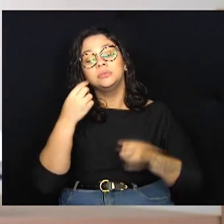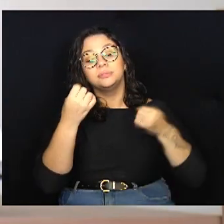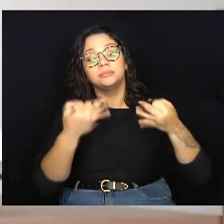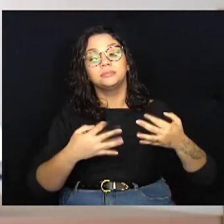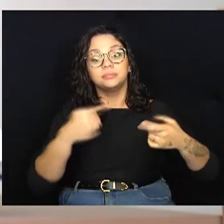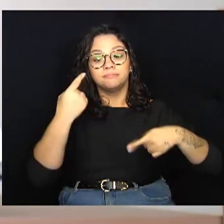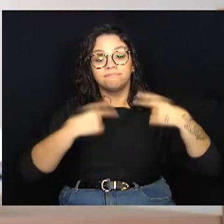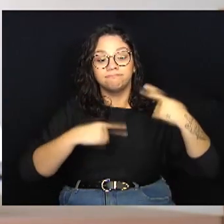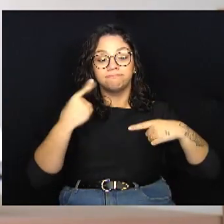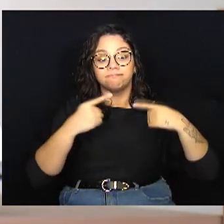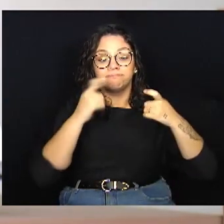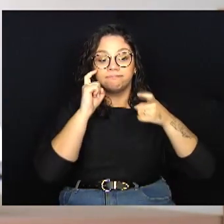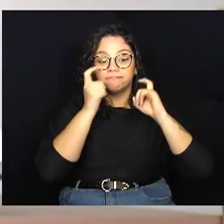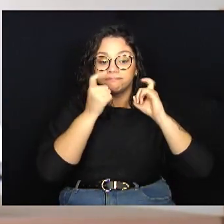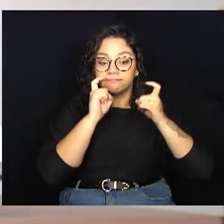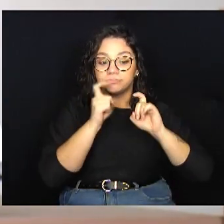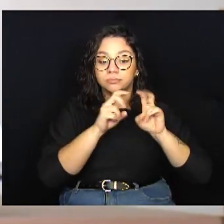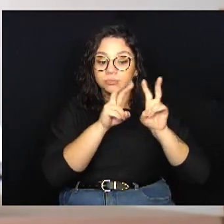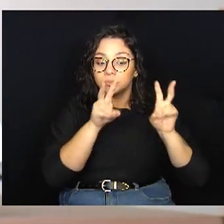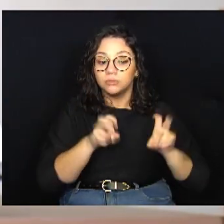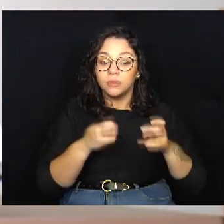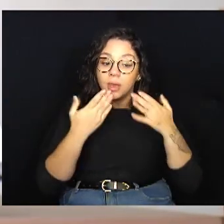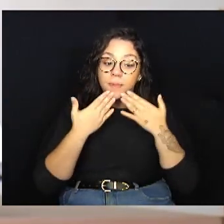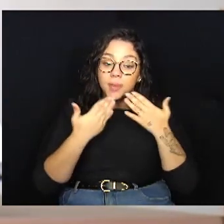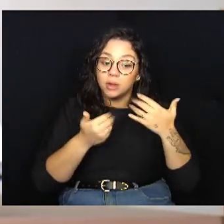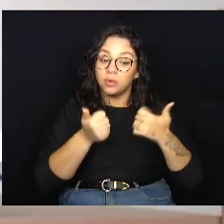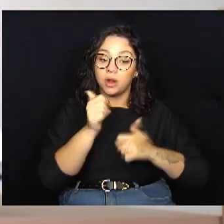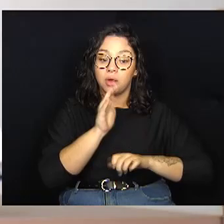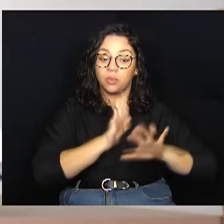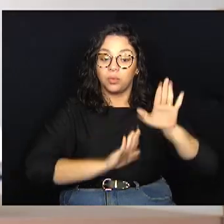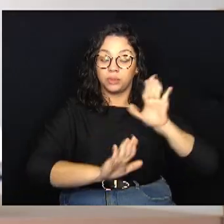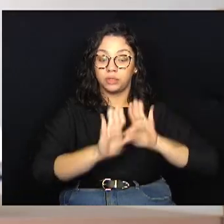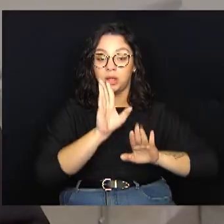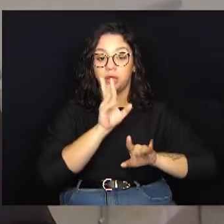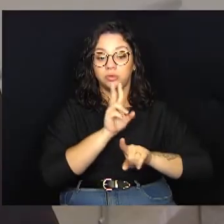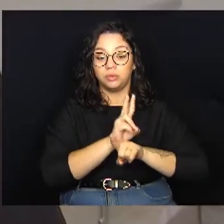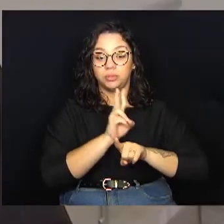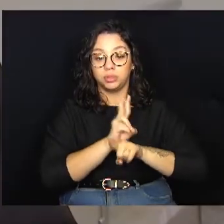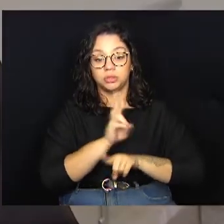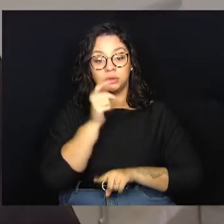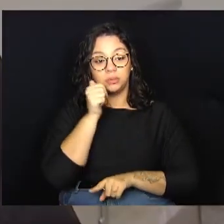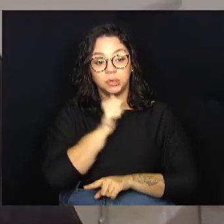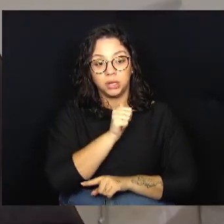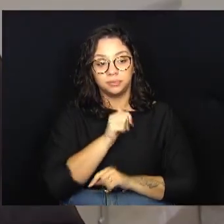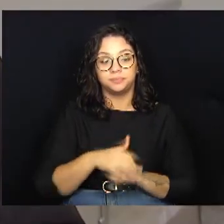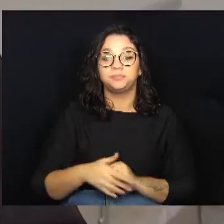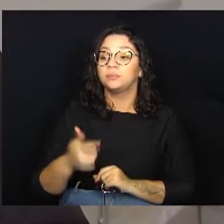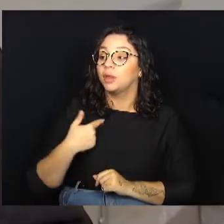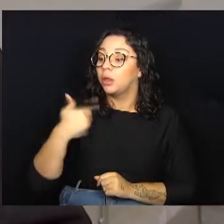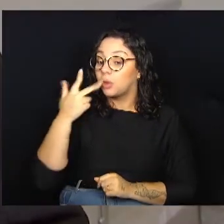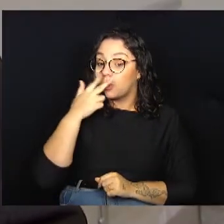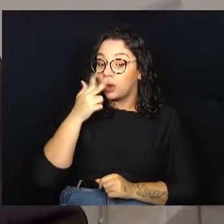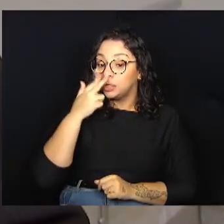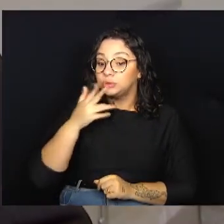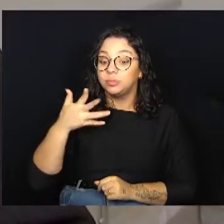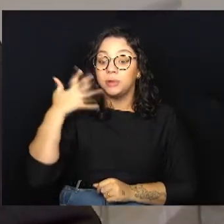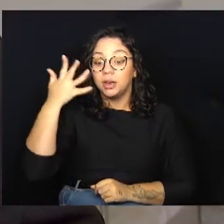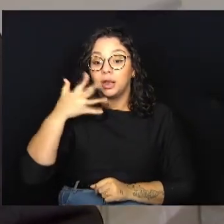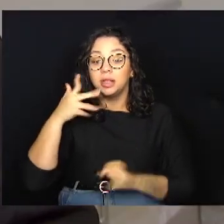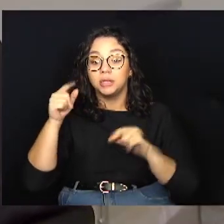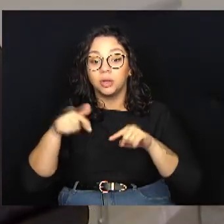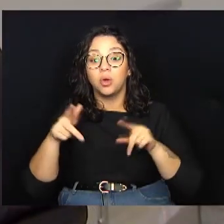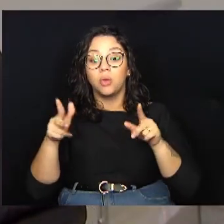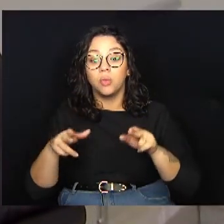sobre o tema ajuda a melhorar o sistema de cuidado e proteção das mulheres. Eu acho que palestras como essa são importantes